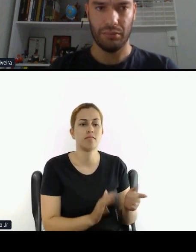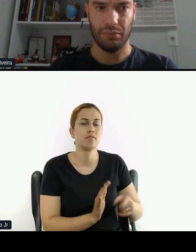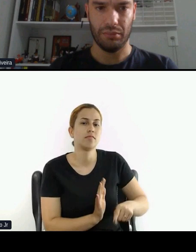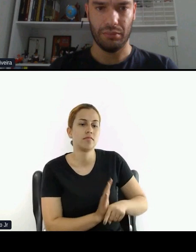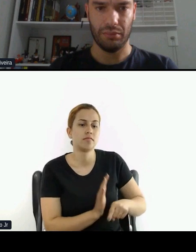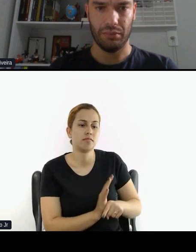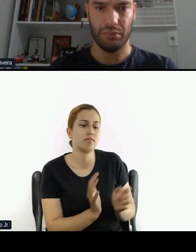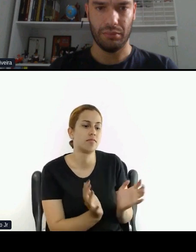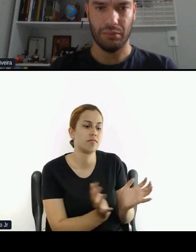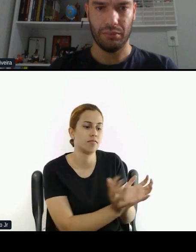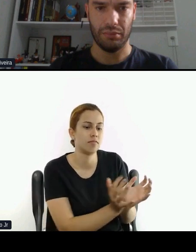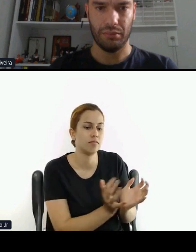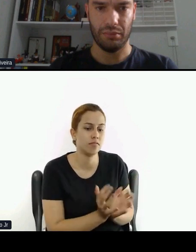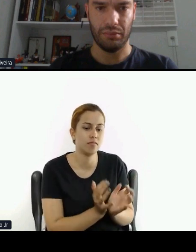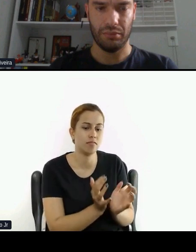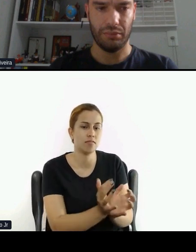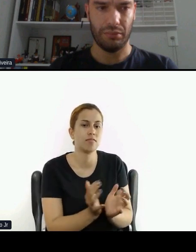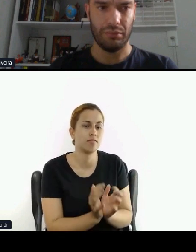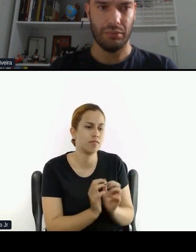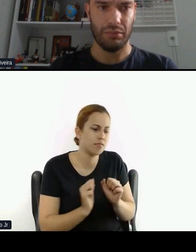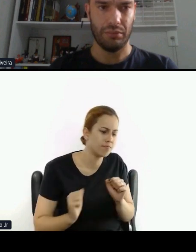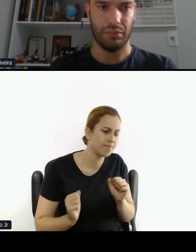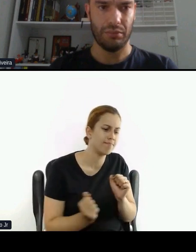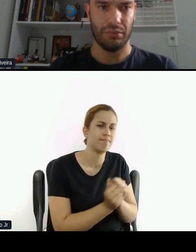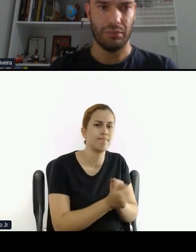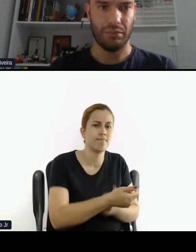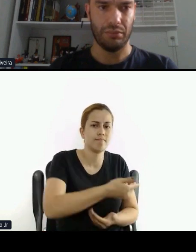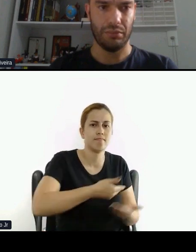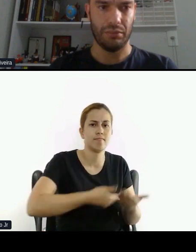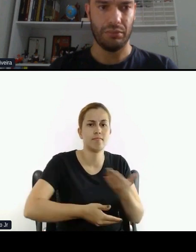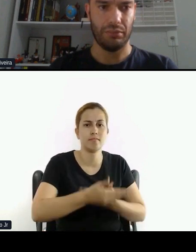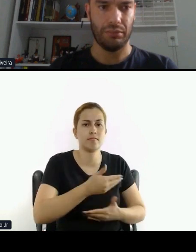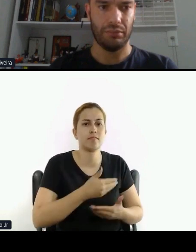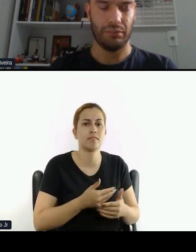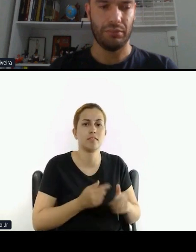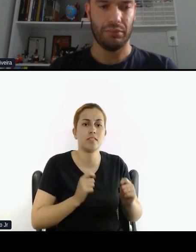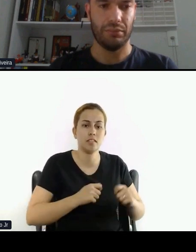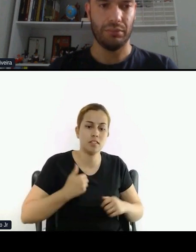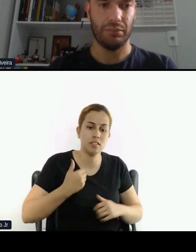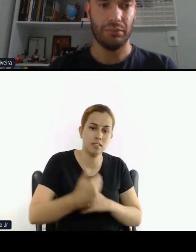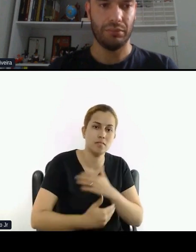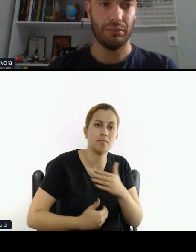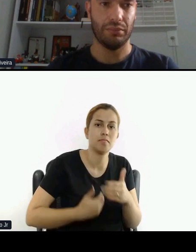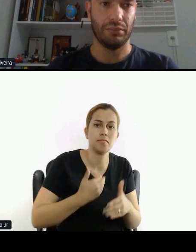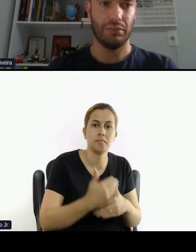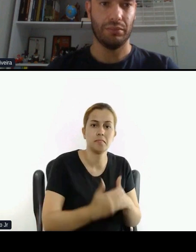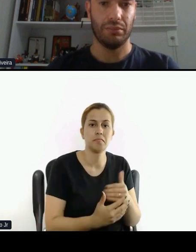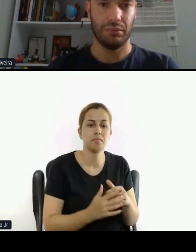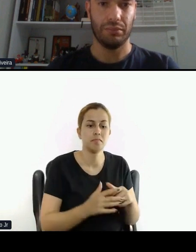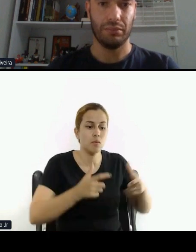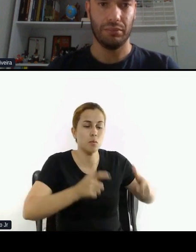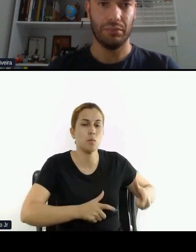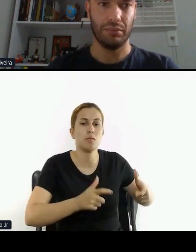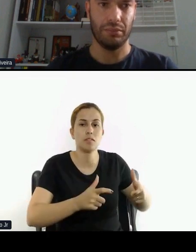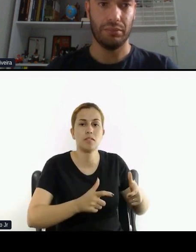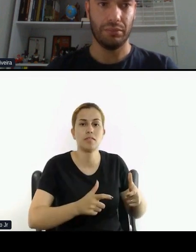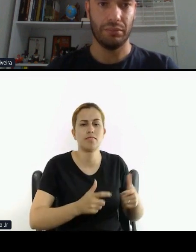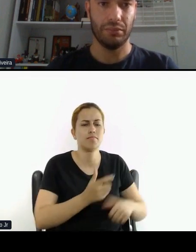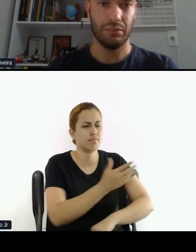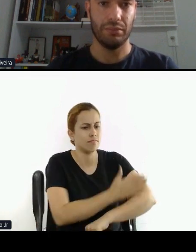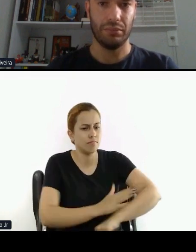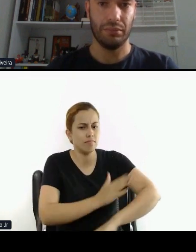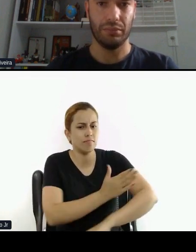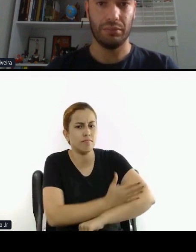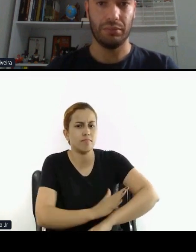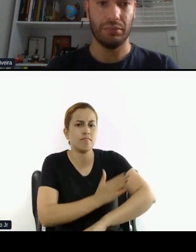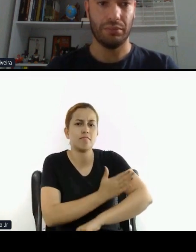conjunto, né, que a acessibilidade realmente possa existir ali naquele ambiente, com treinamentos,